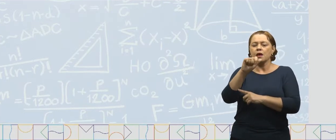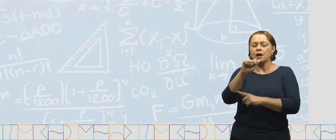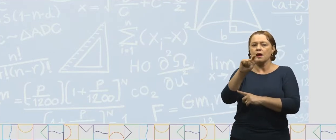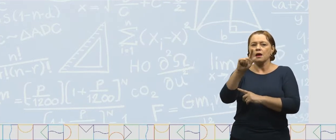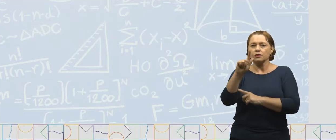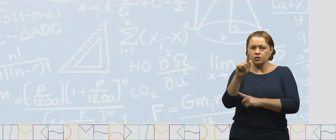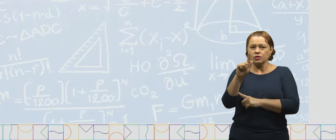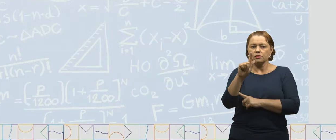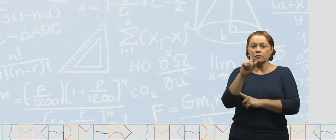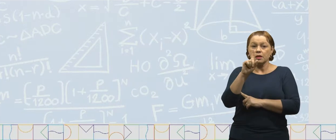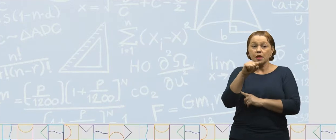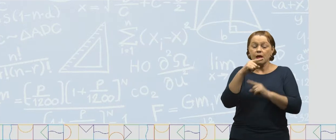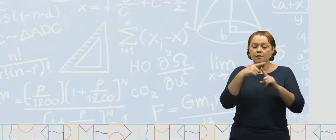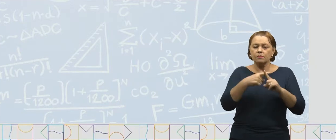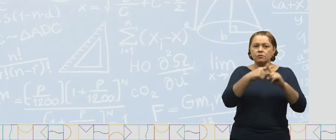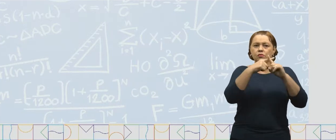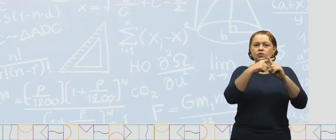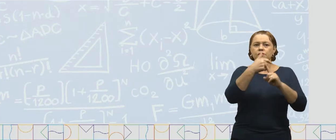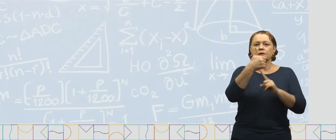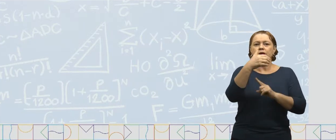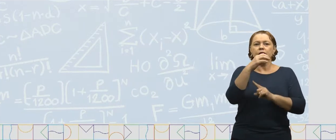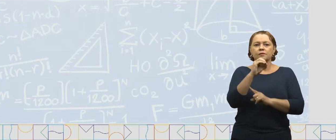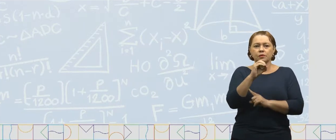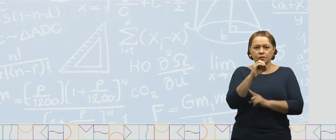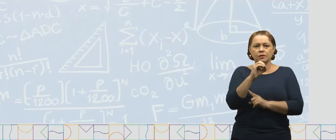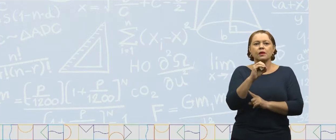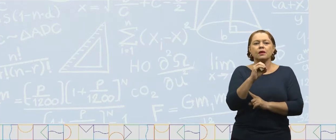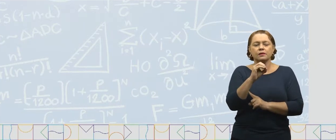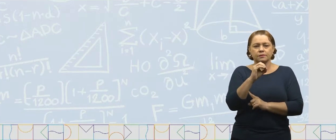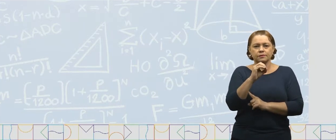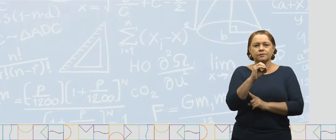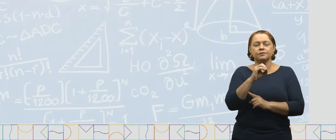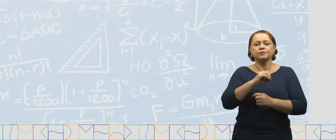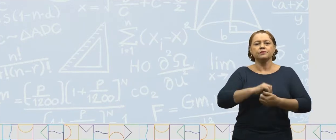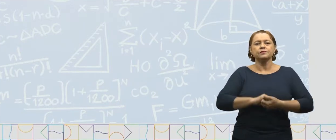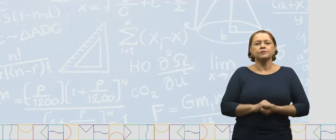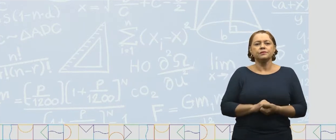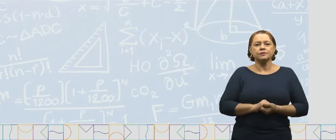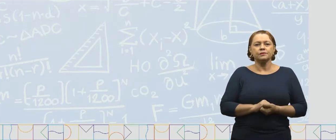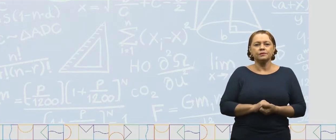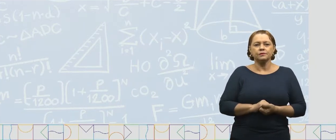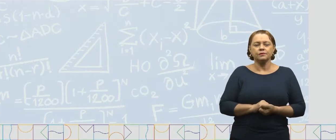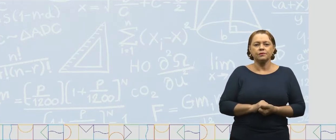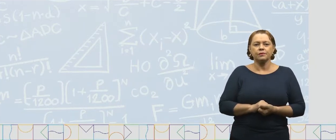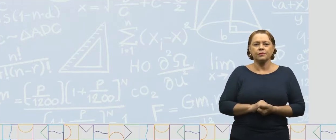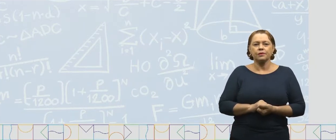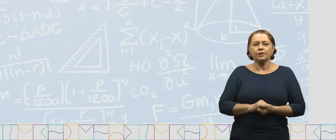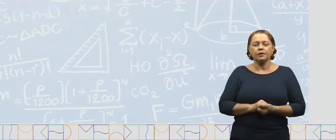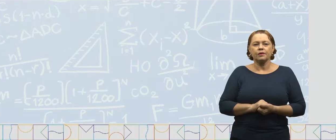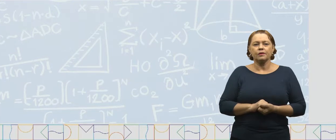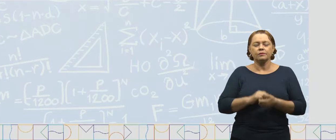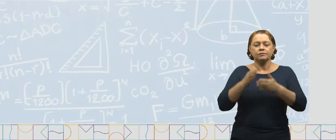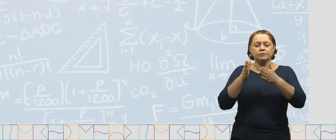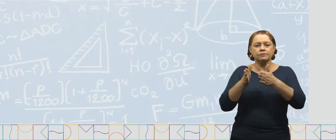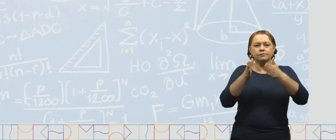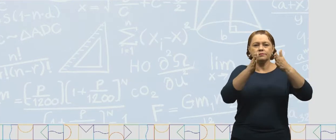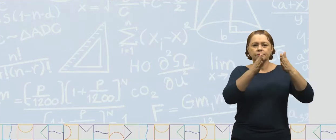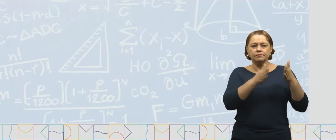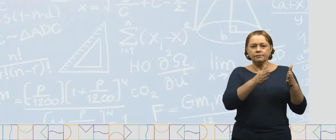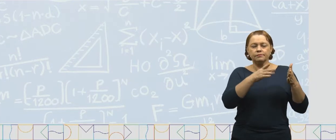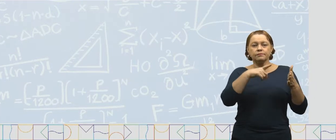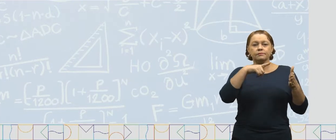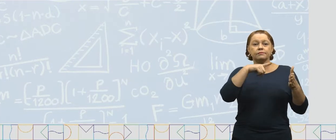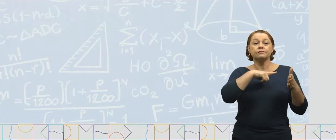grama multiplicado por 10, tendo como símbolo as letras D, A, G. Em